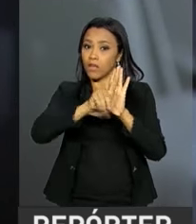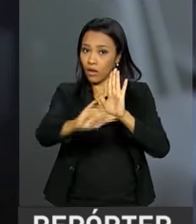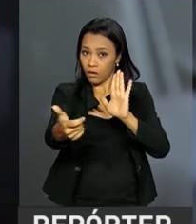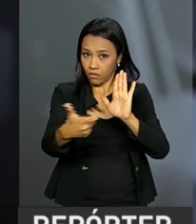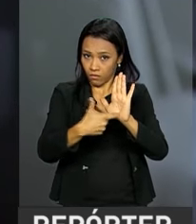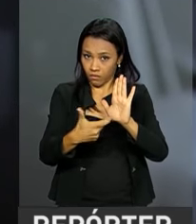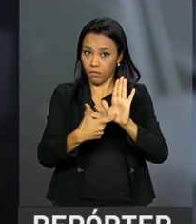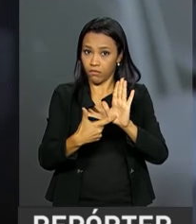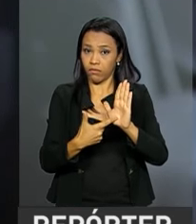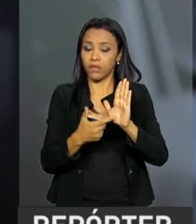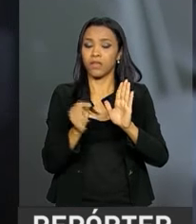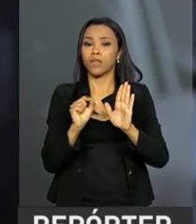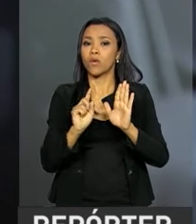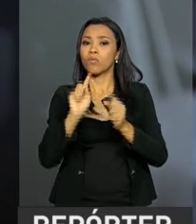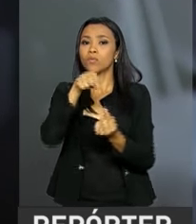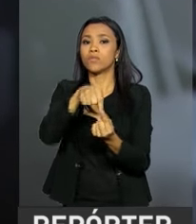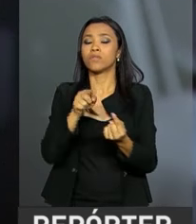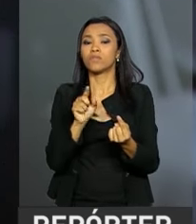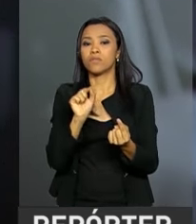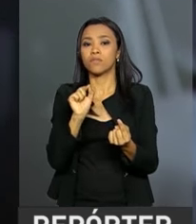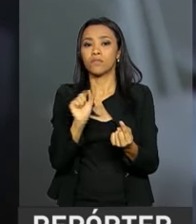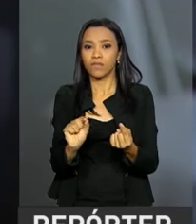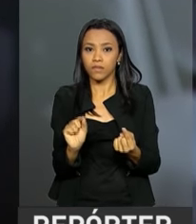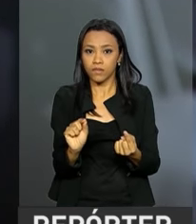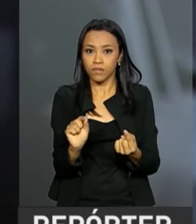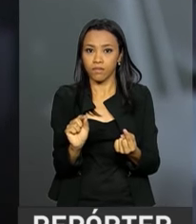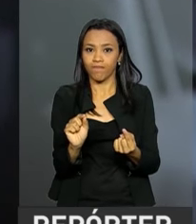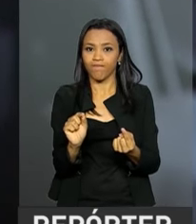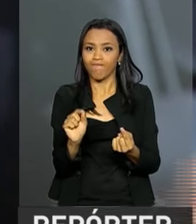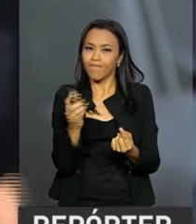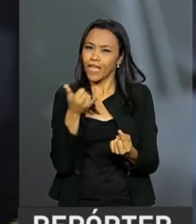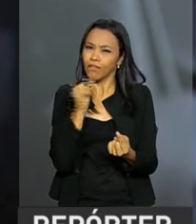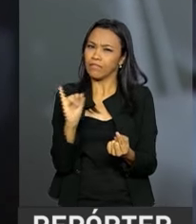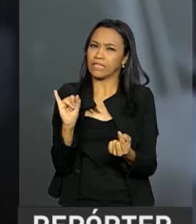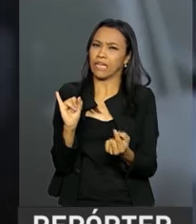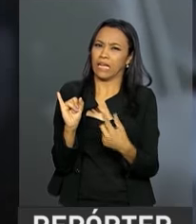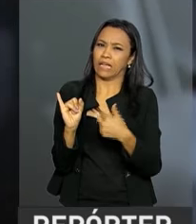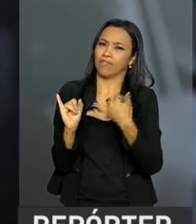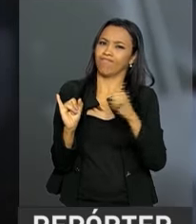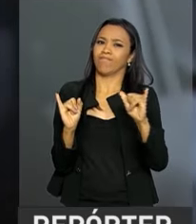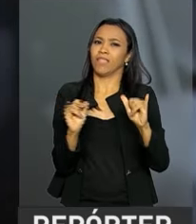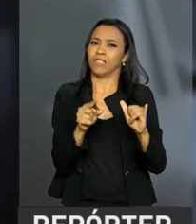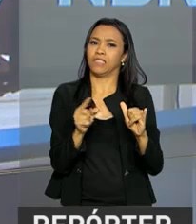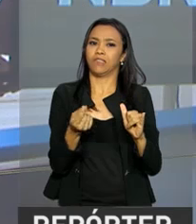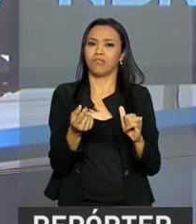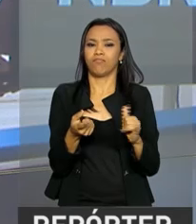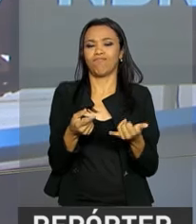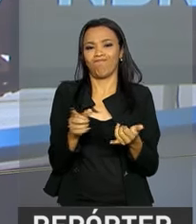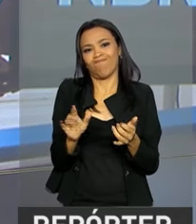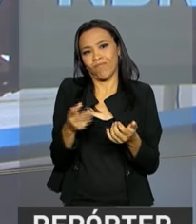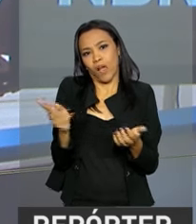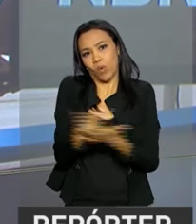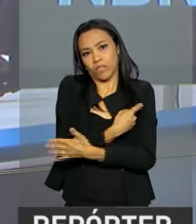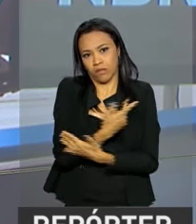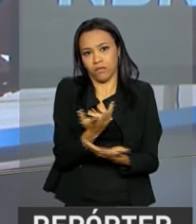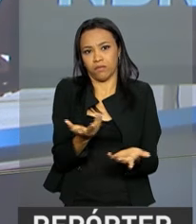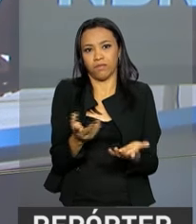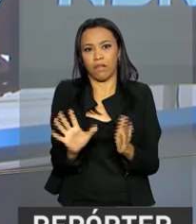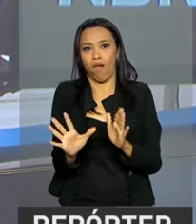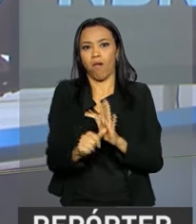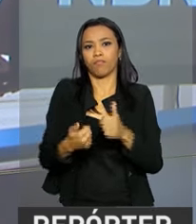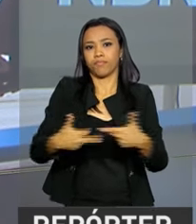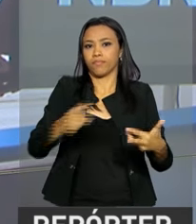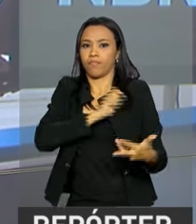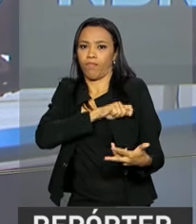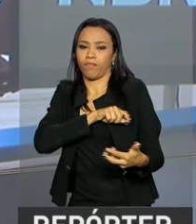Rouanet, buscando evitar exatamente esses desvios que ocorreram. E olha, para combater